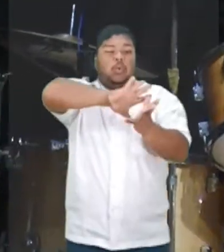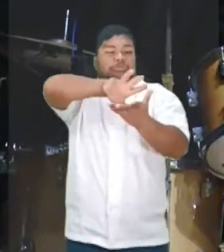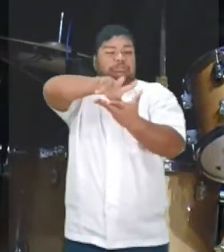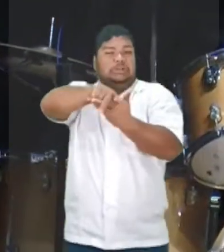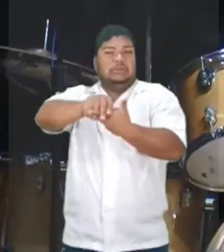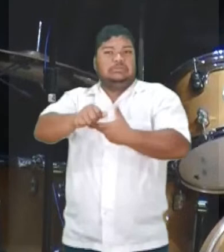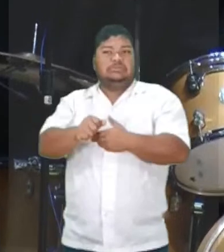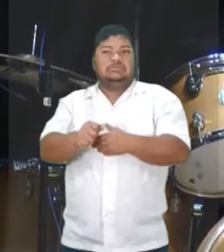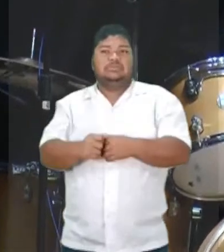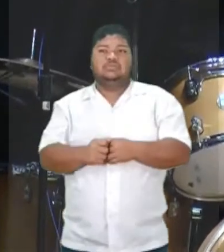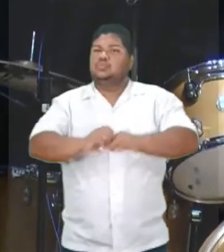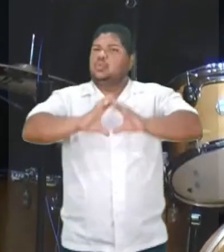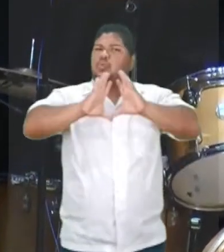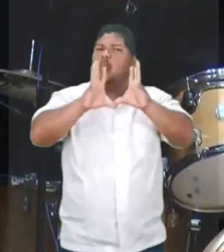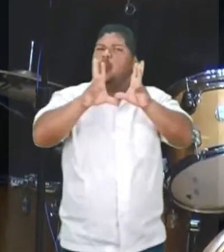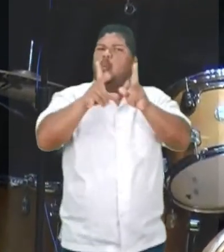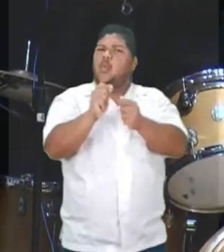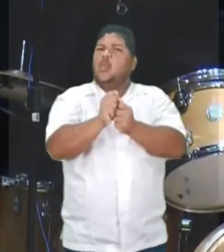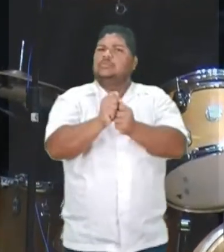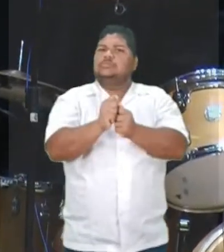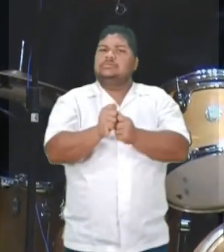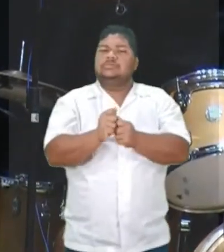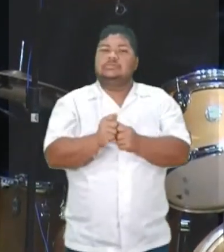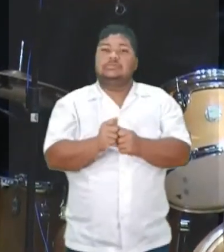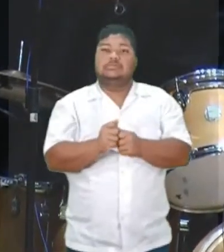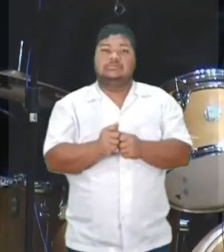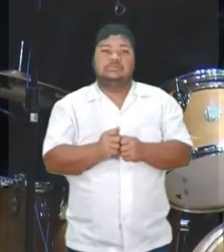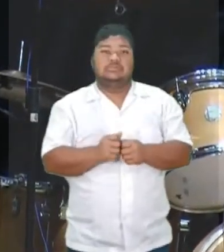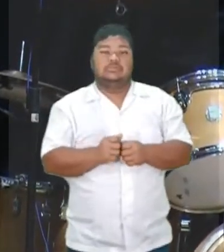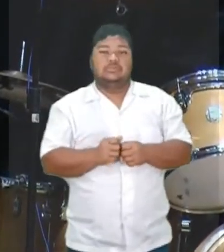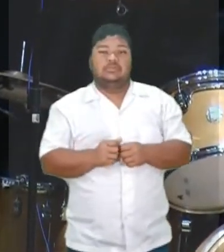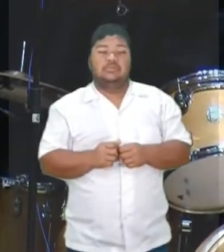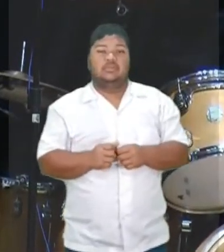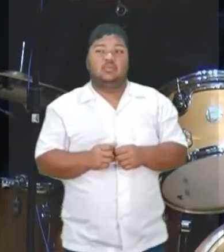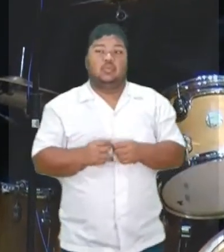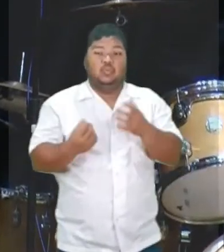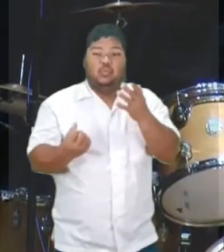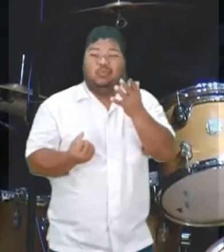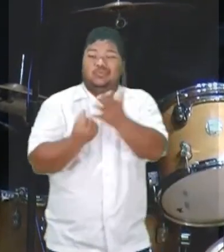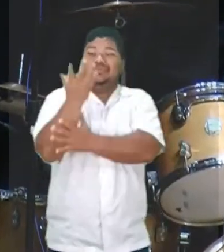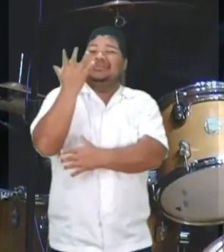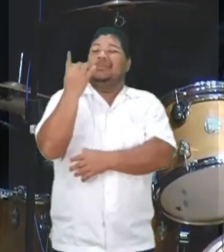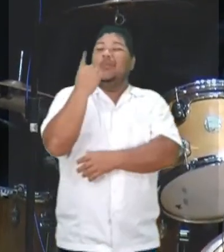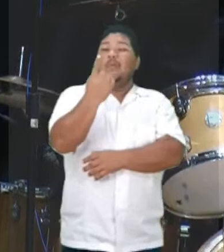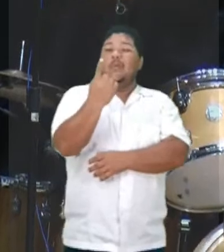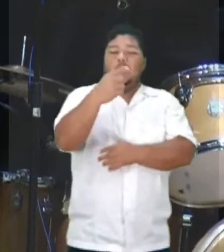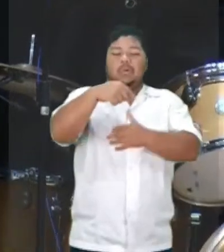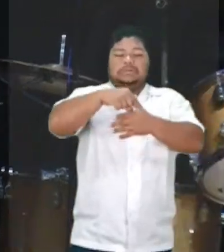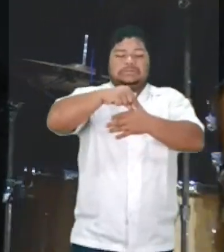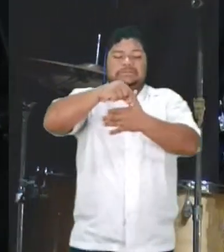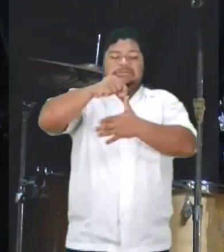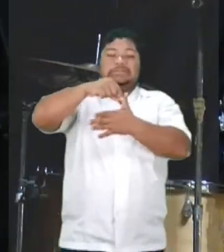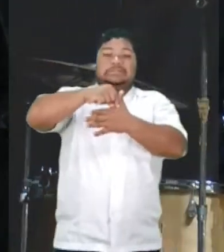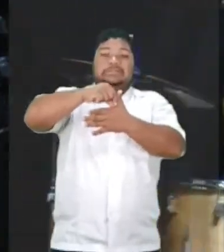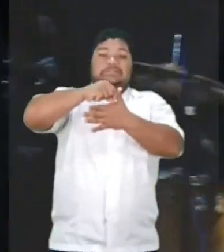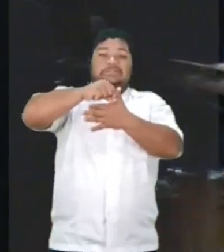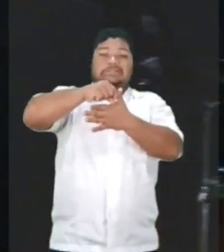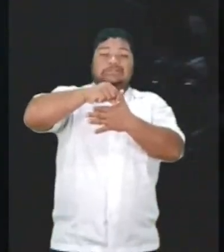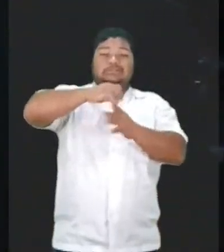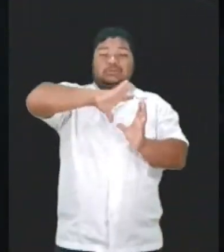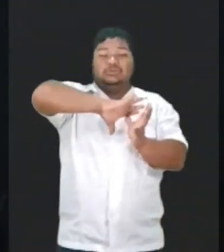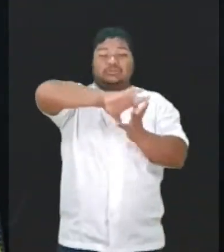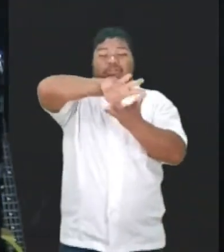Tudo parece culminar para o surgimento de um líder mundial. E às vezes eu olho